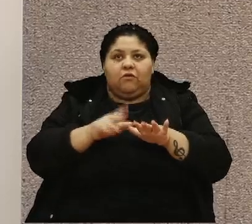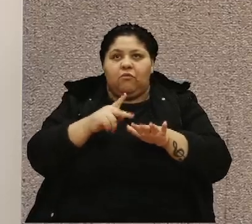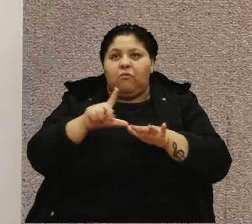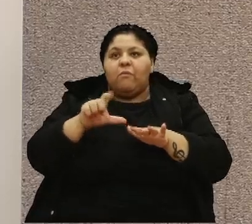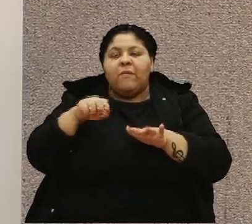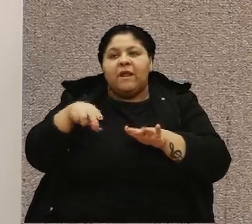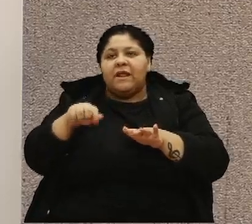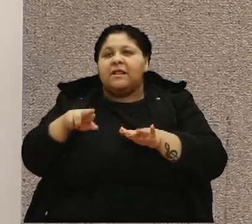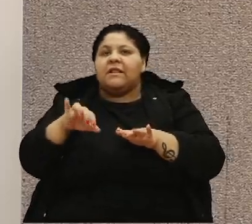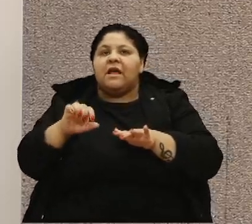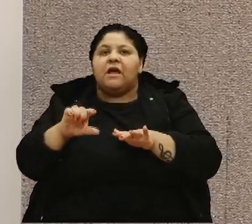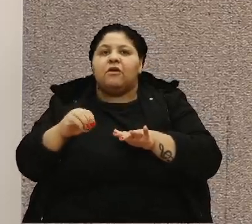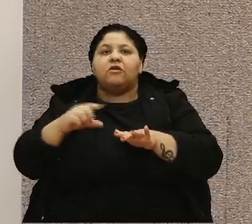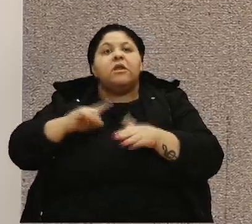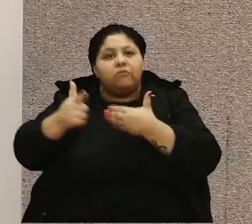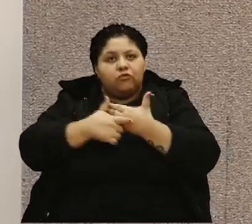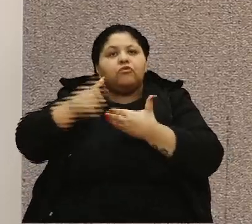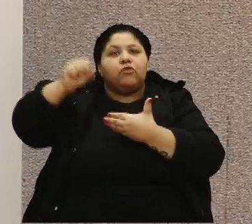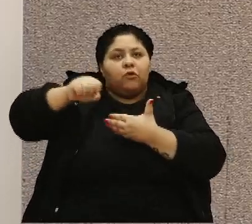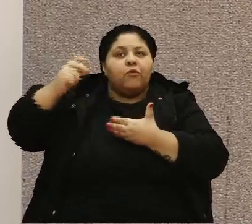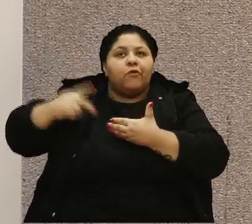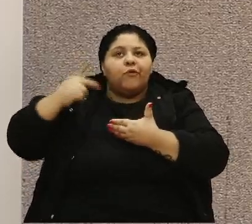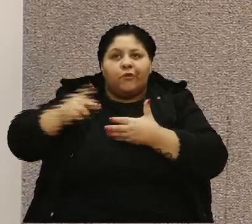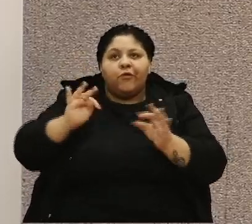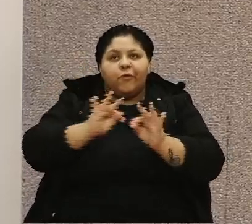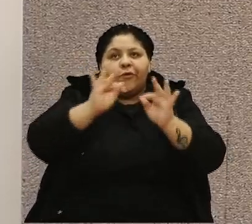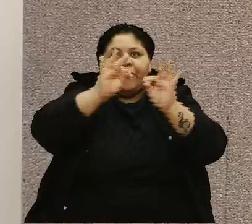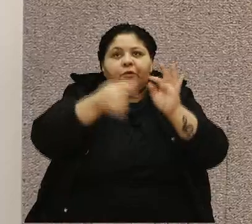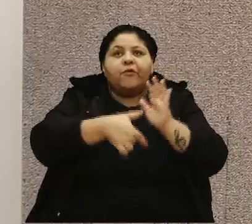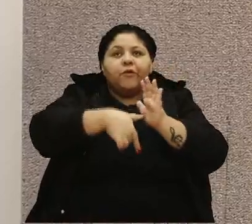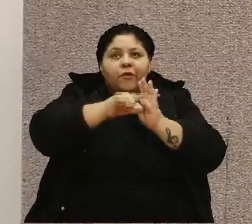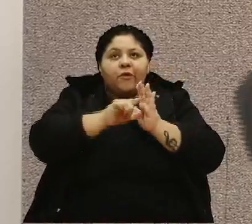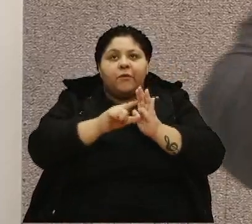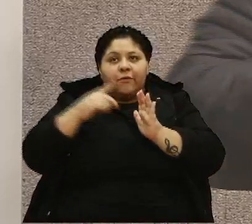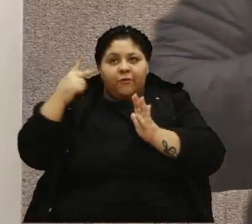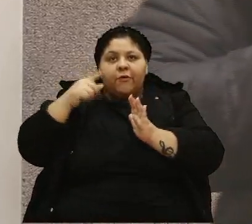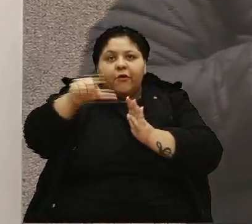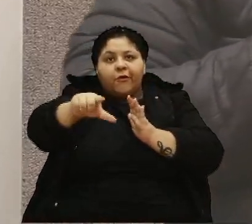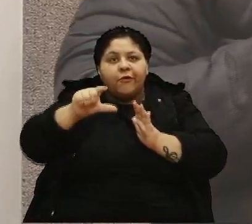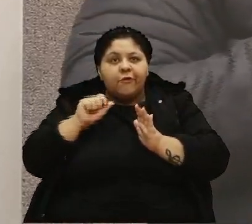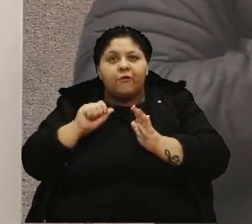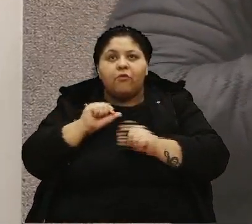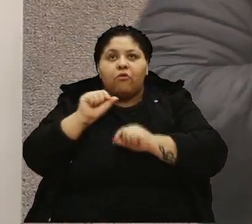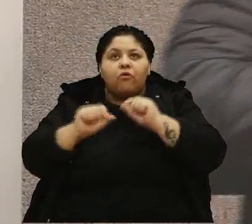a função, sim, enquanto político e técnico, antes político, evidentemente,